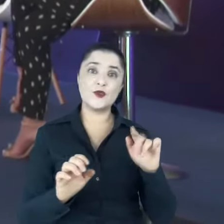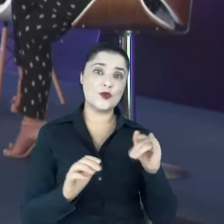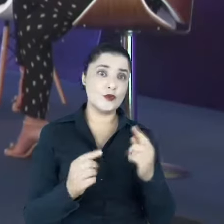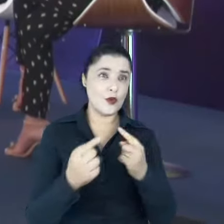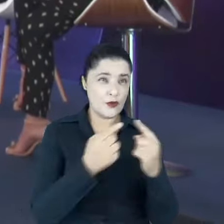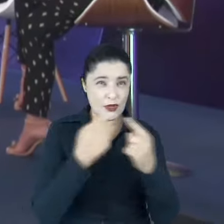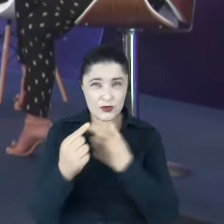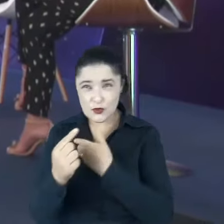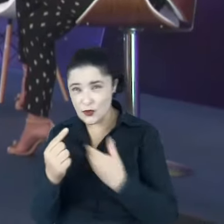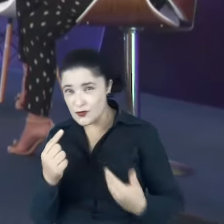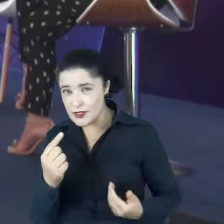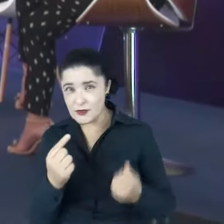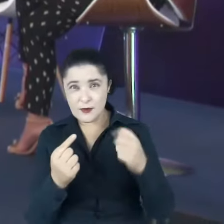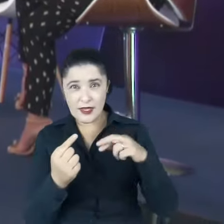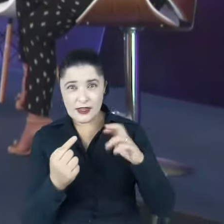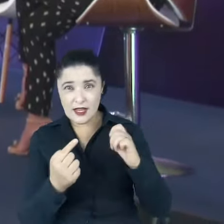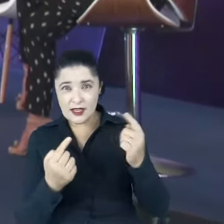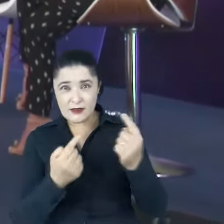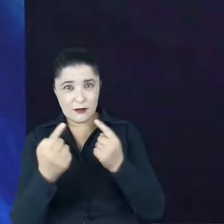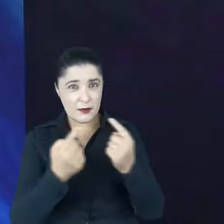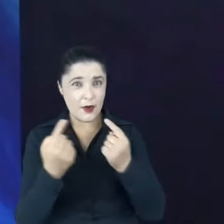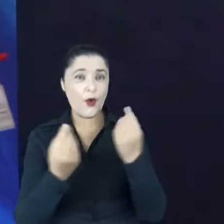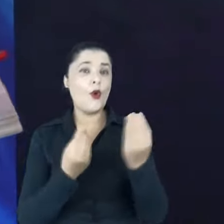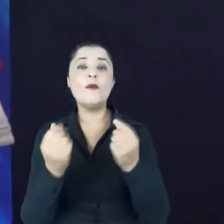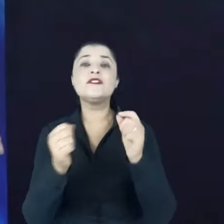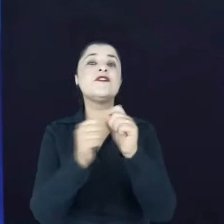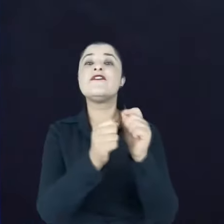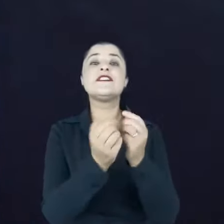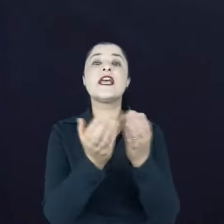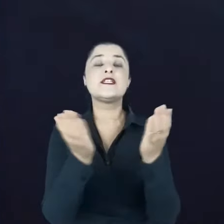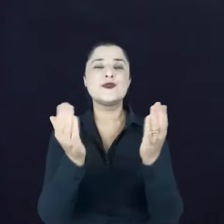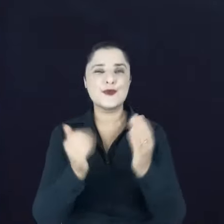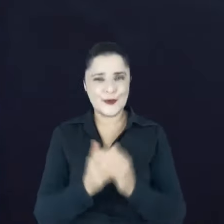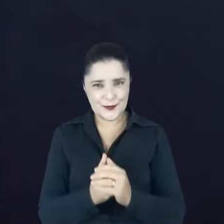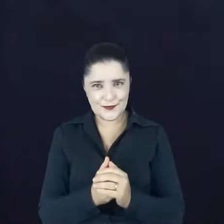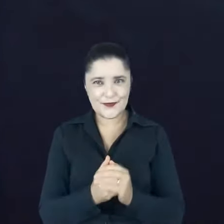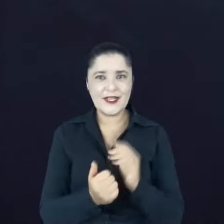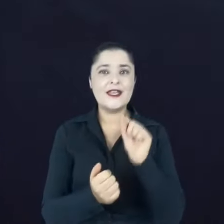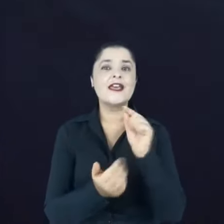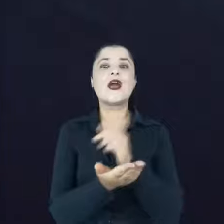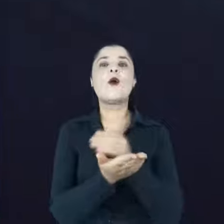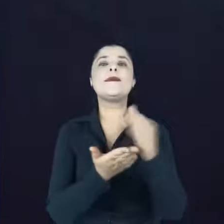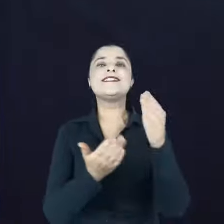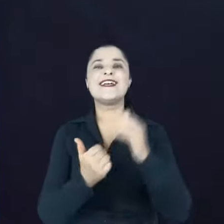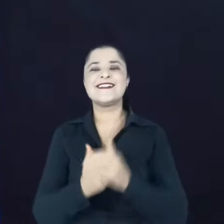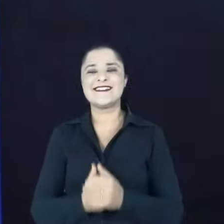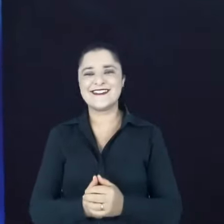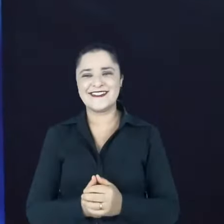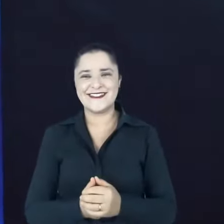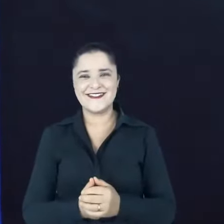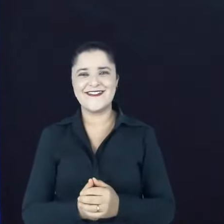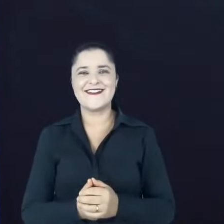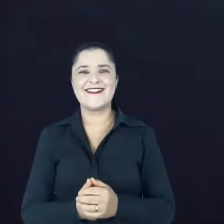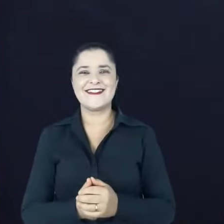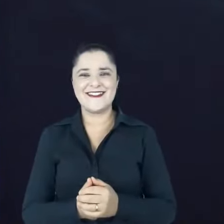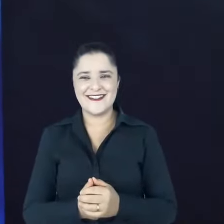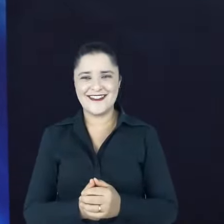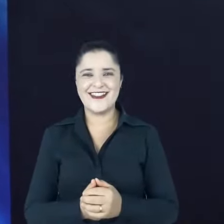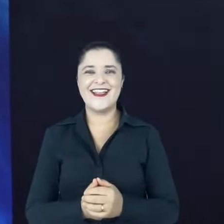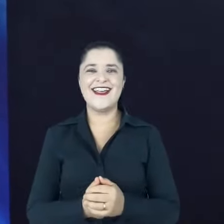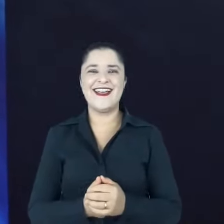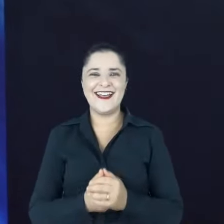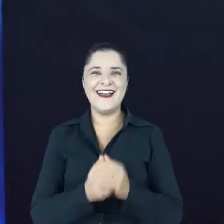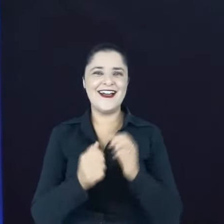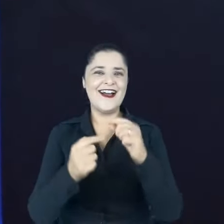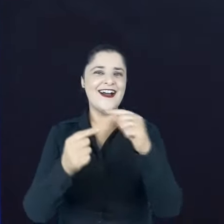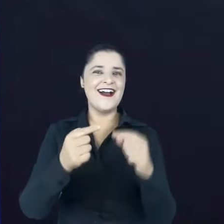nossa conversa, como a gente vai fazer isso? Quem quer começar? Por ordem alfabética. Ok, ok. É muito gentil esse meu